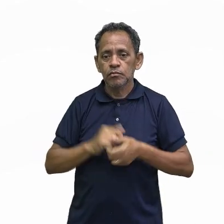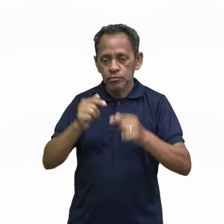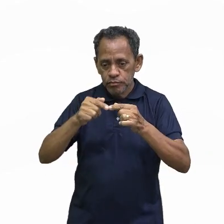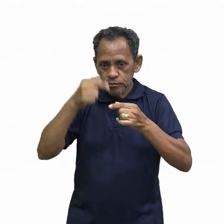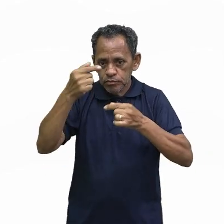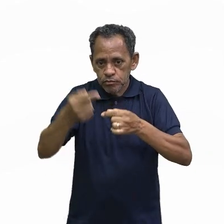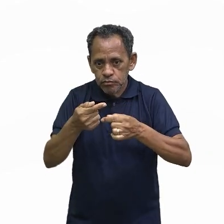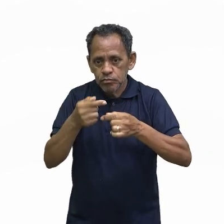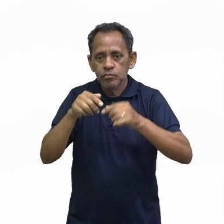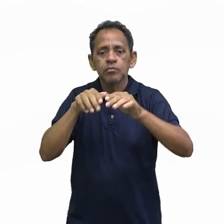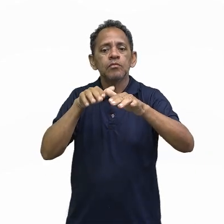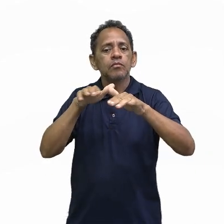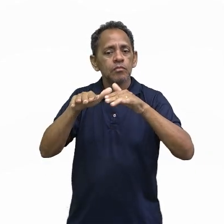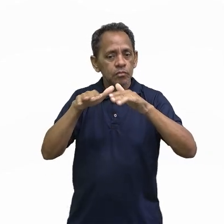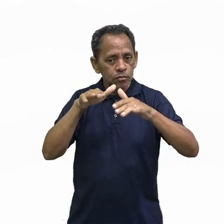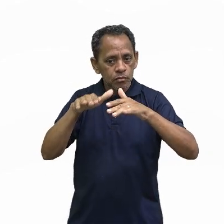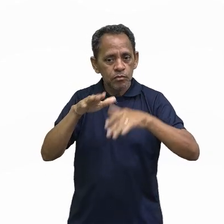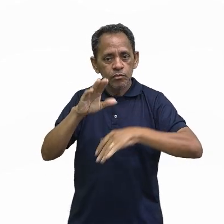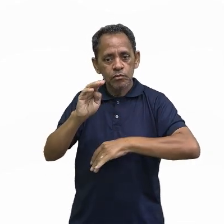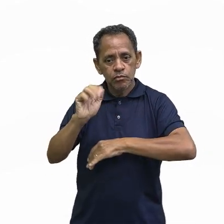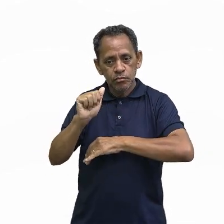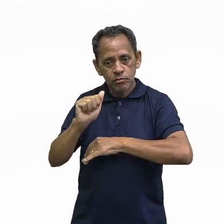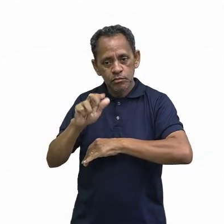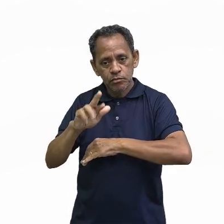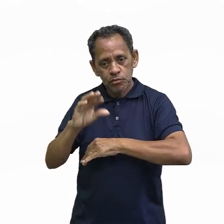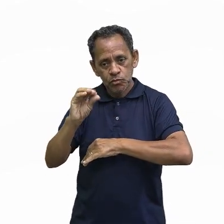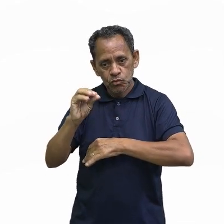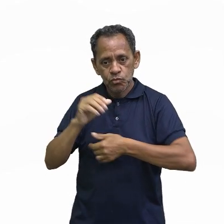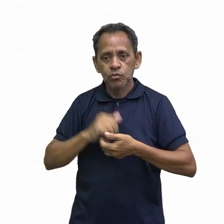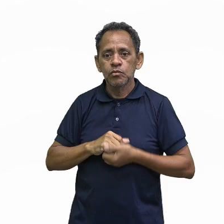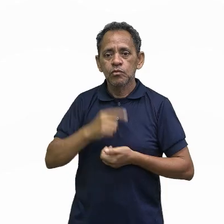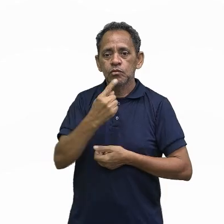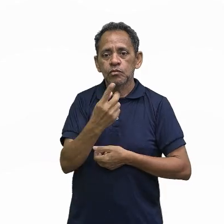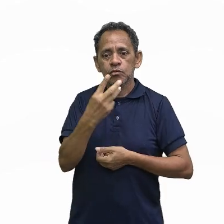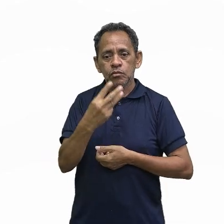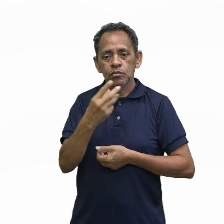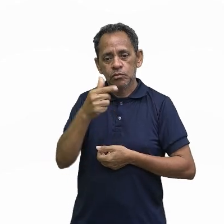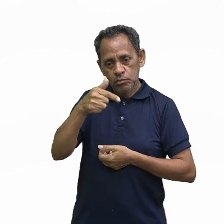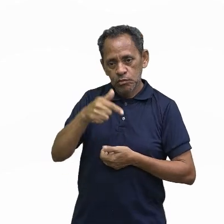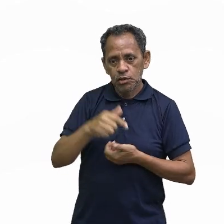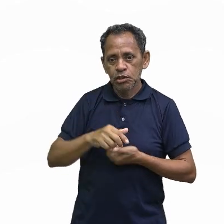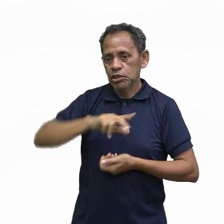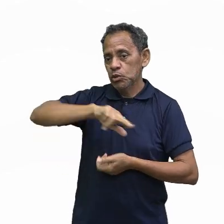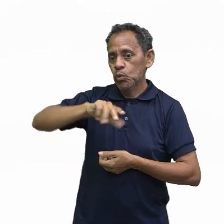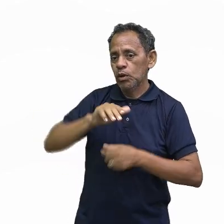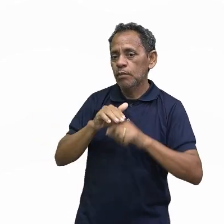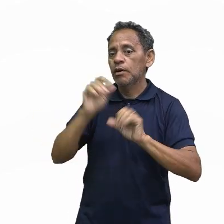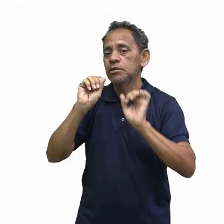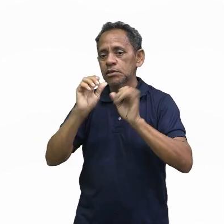depois se estabiliza em bário 137, já não mais radioativo, tá?